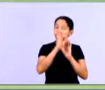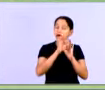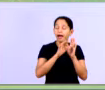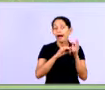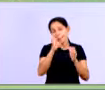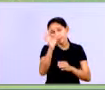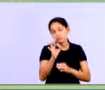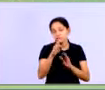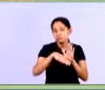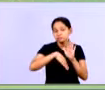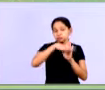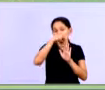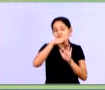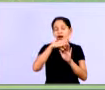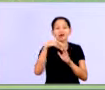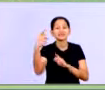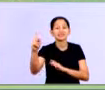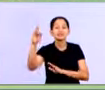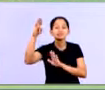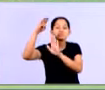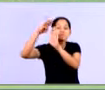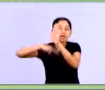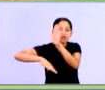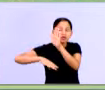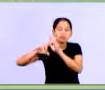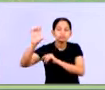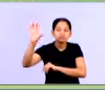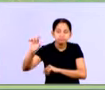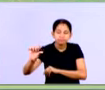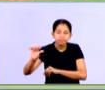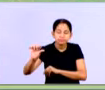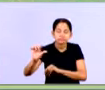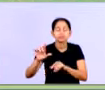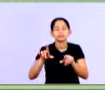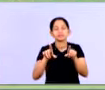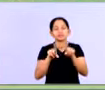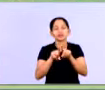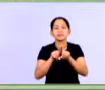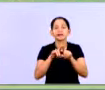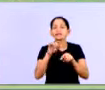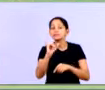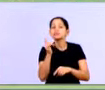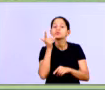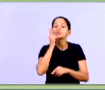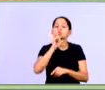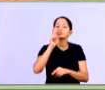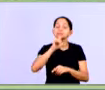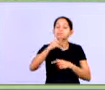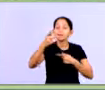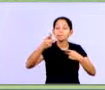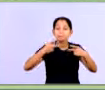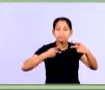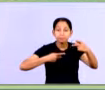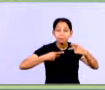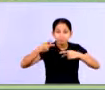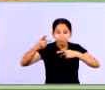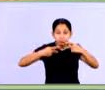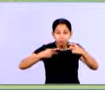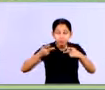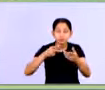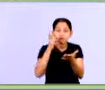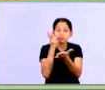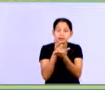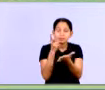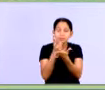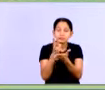capital de terceiro, seja ela menor. Ele coloca que obtidos para financiar projeto. Esse conceito